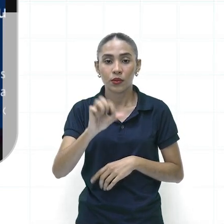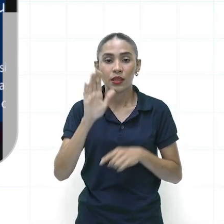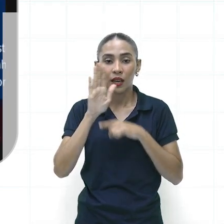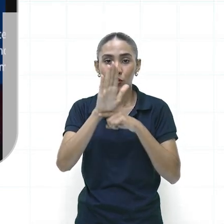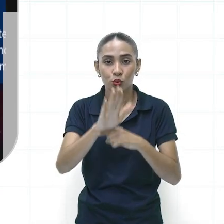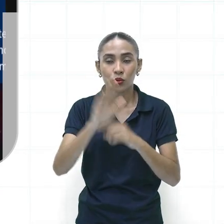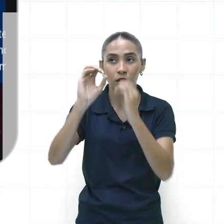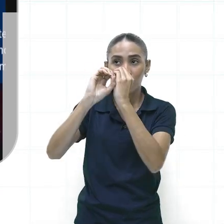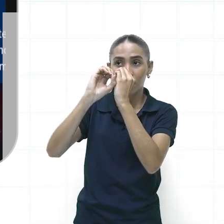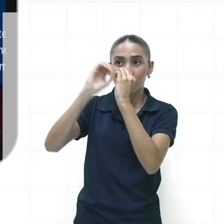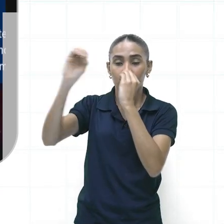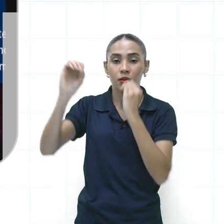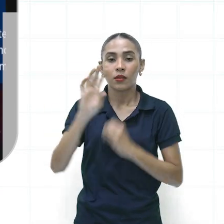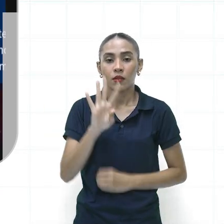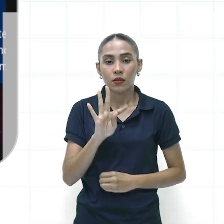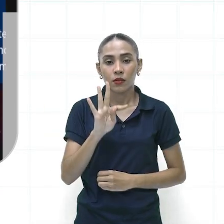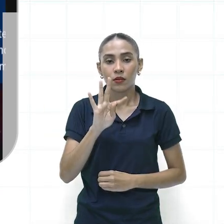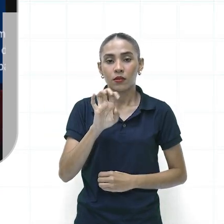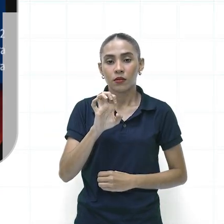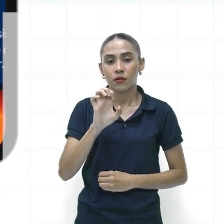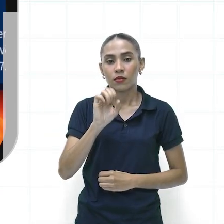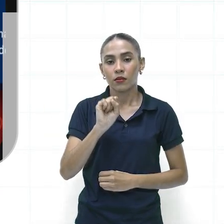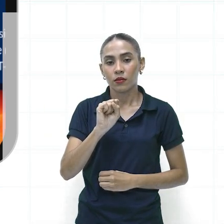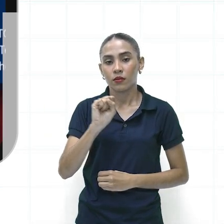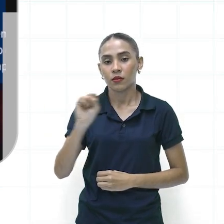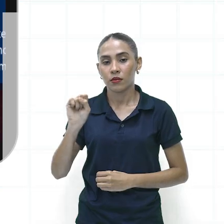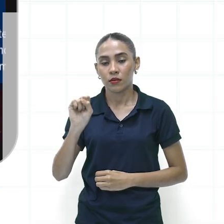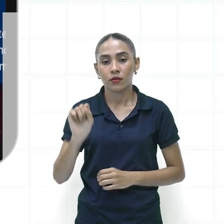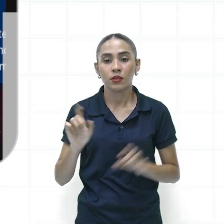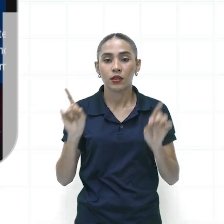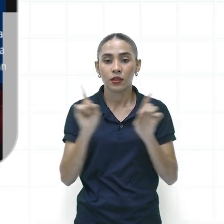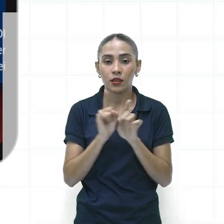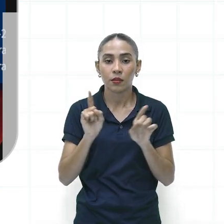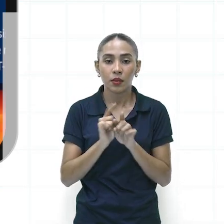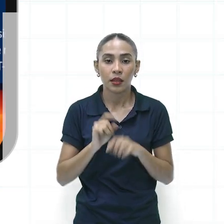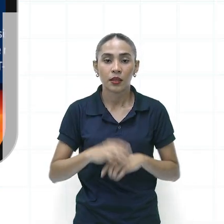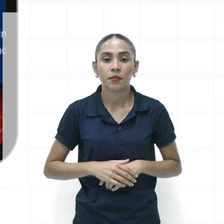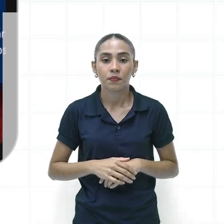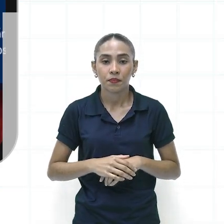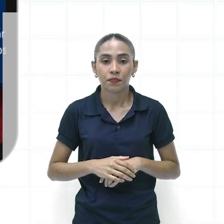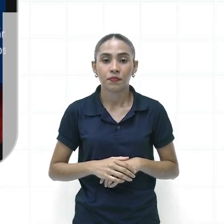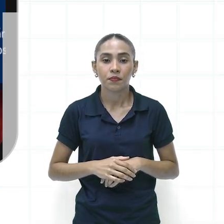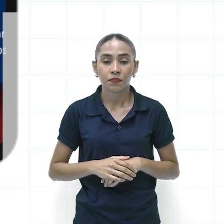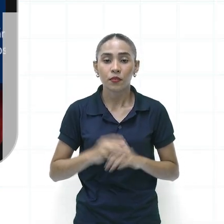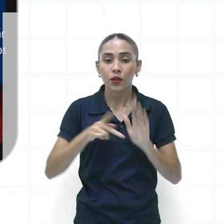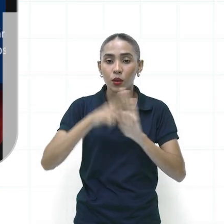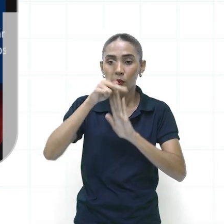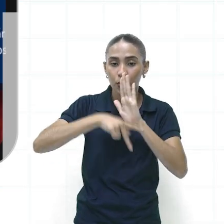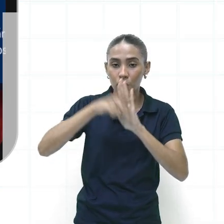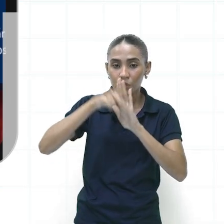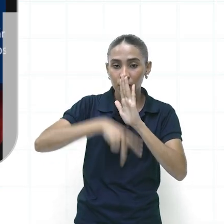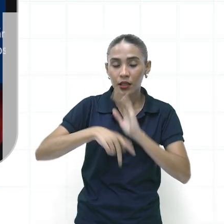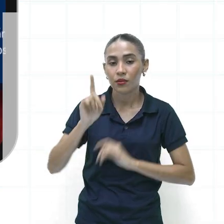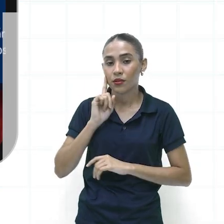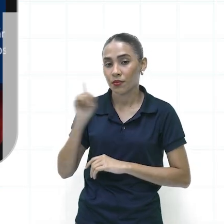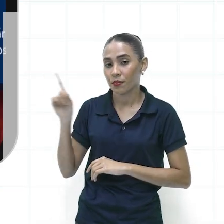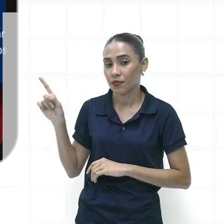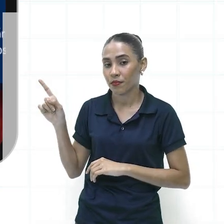através da ajuda deste telescópio, né, o TESS, né? E promissores, candidatos promissores